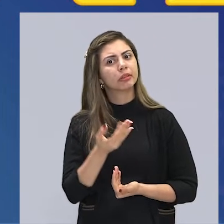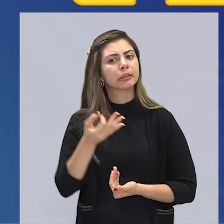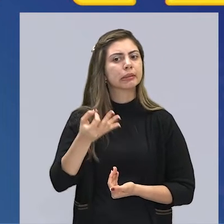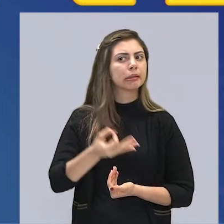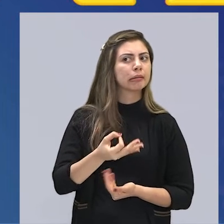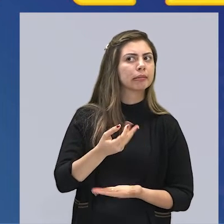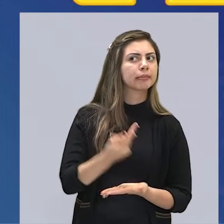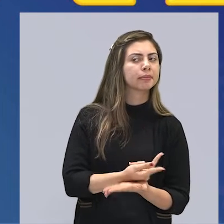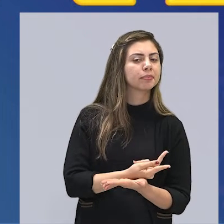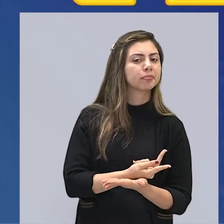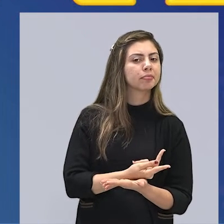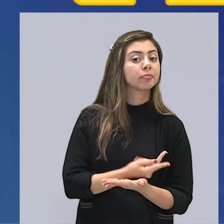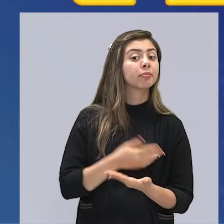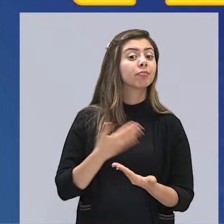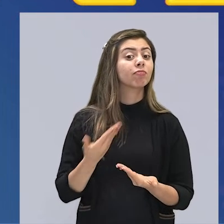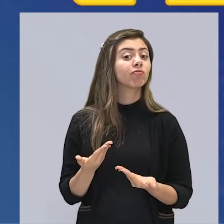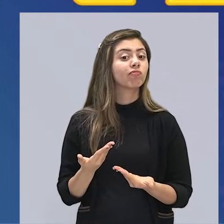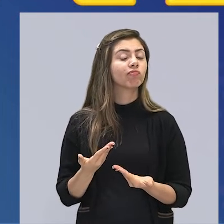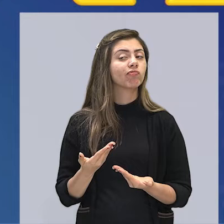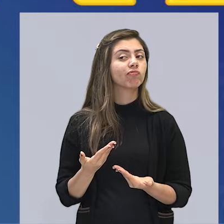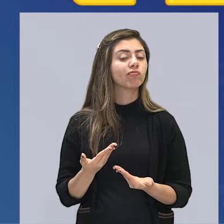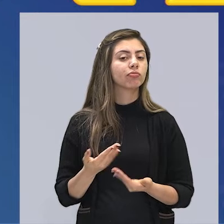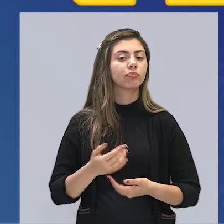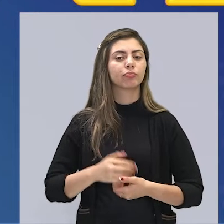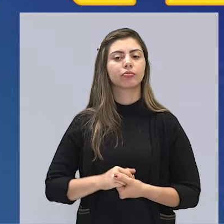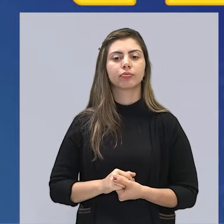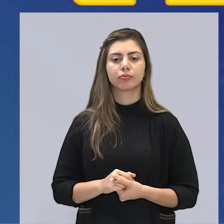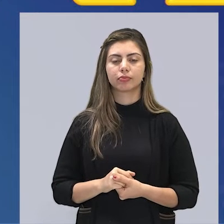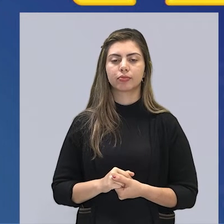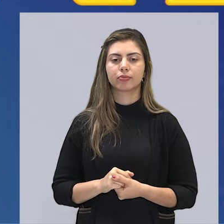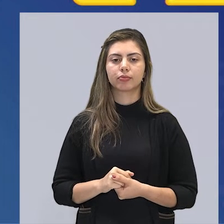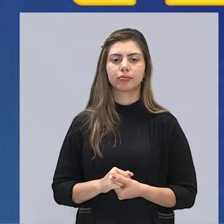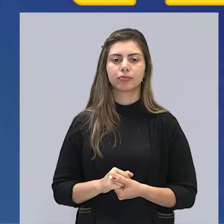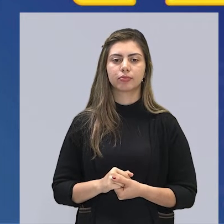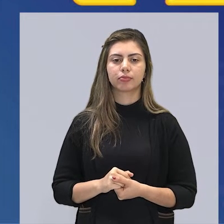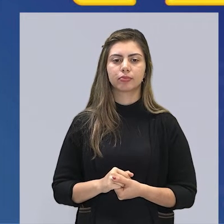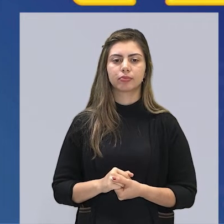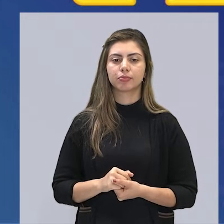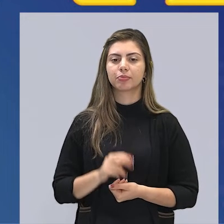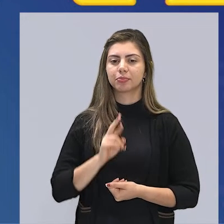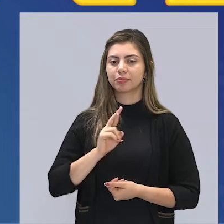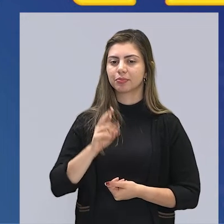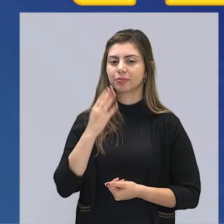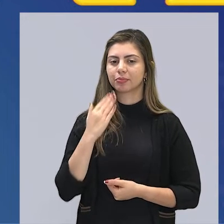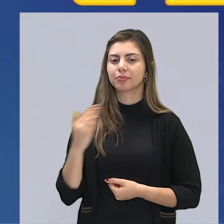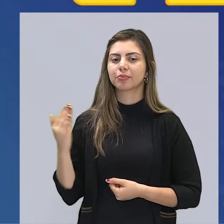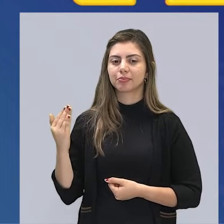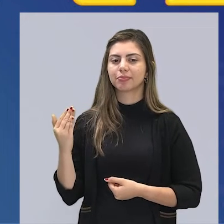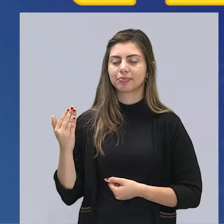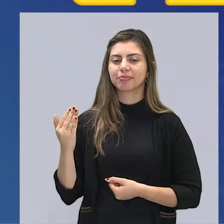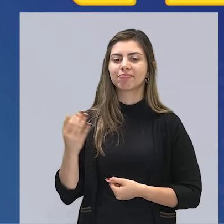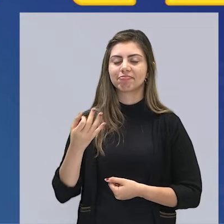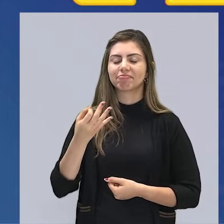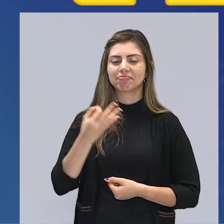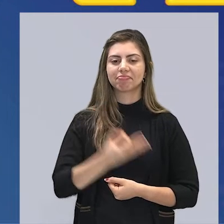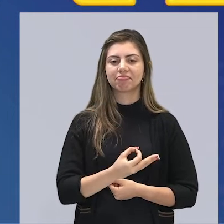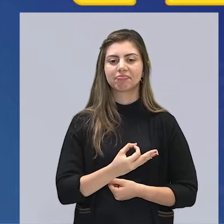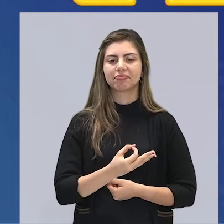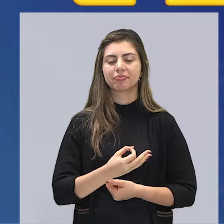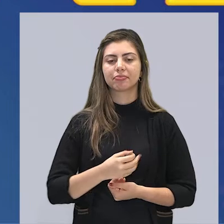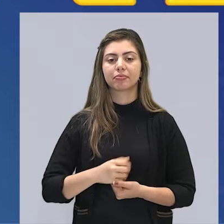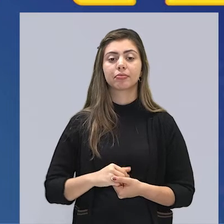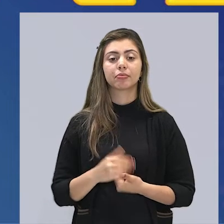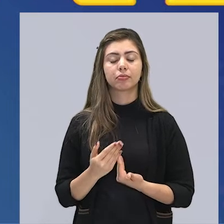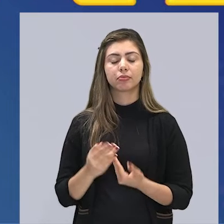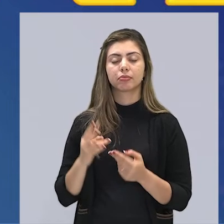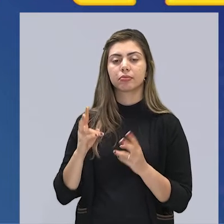Correto ou incorreto? Certo ou errado? Vamos ver a resposta? Right, correto. Então repare que eu